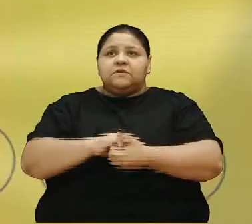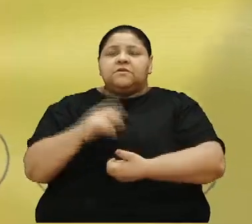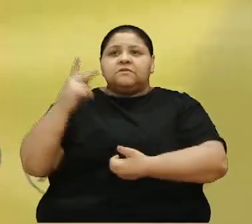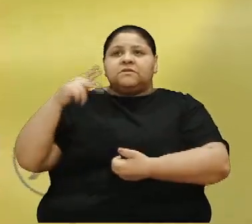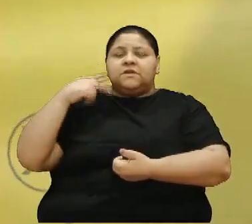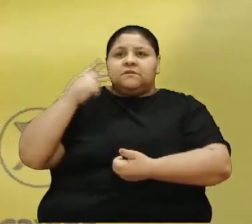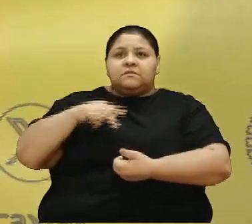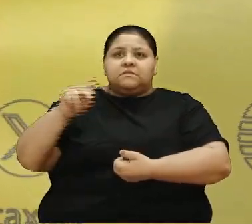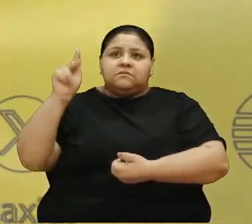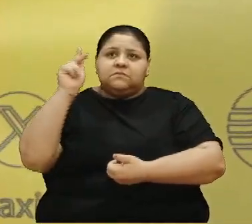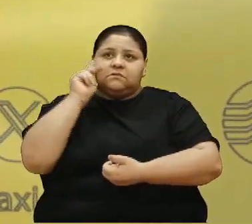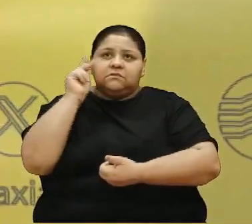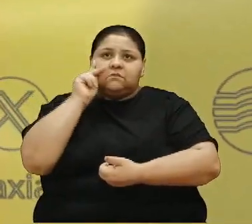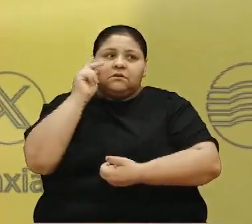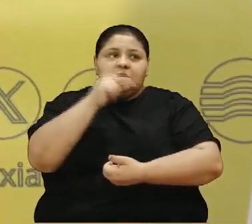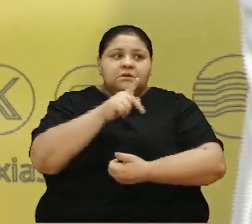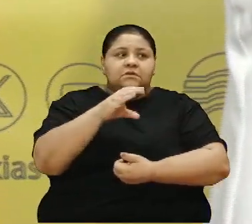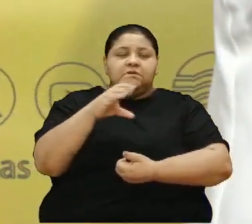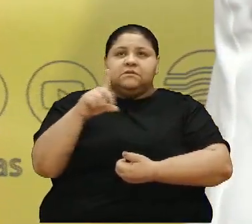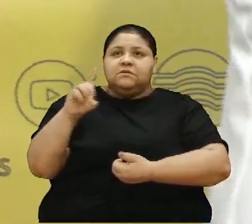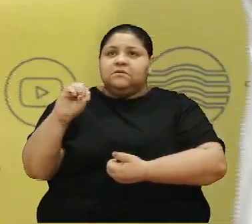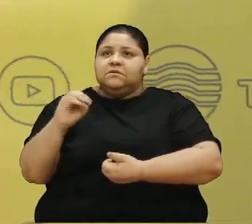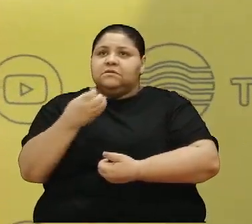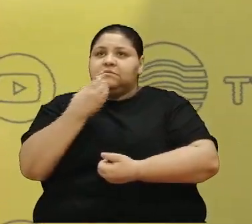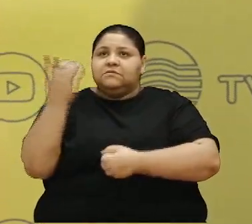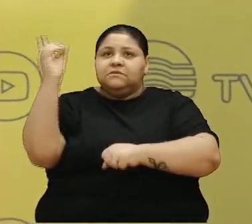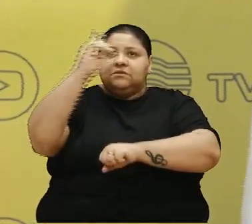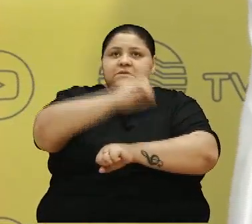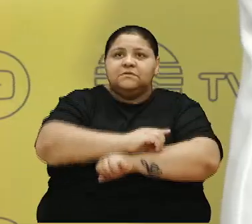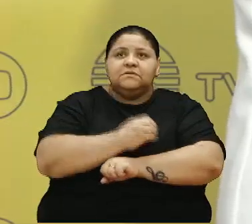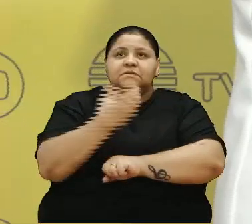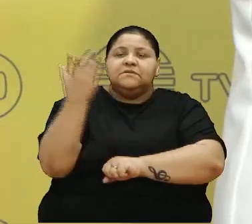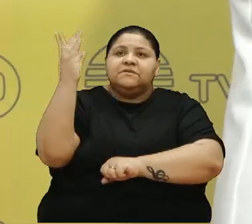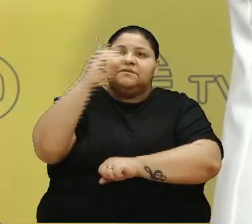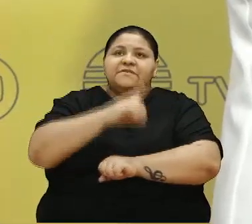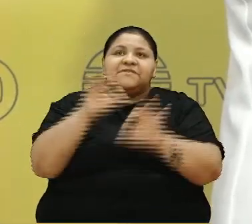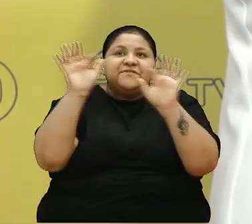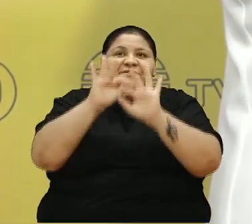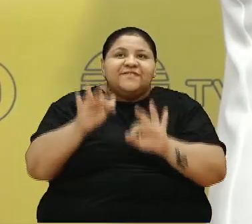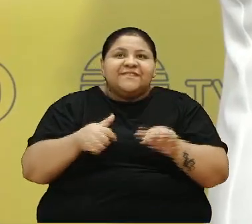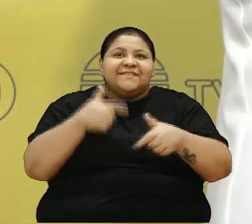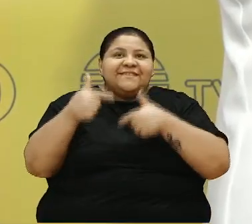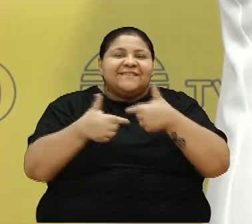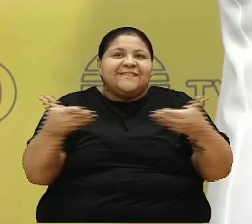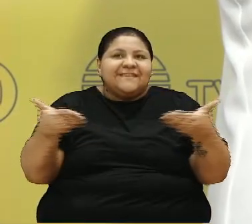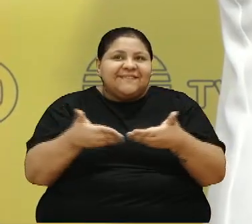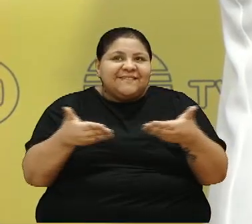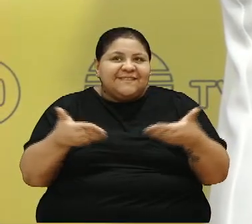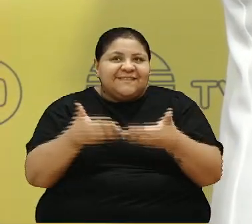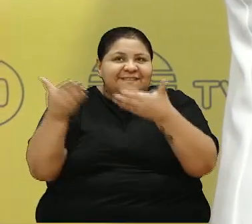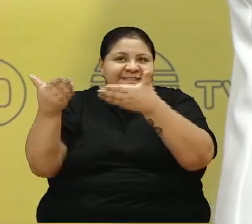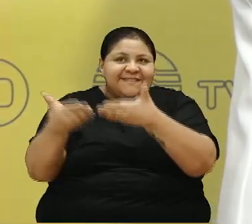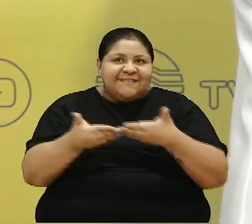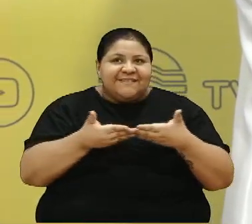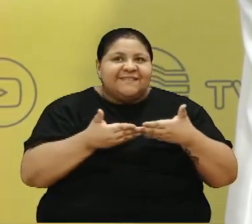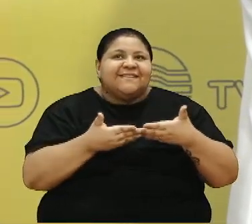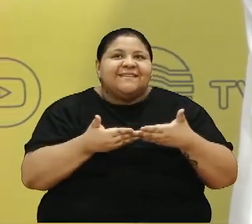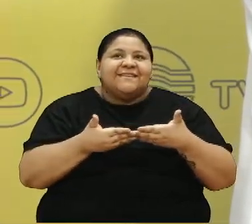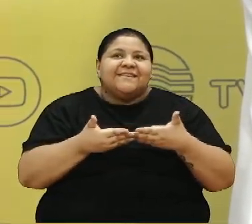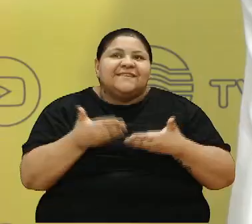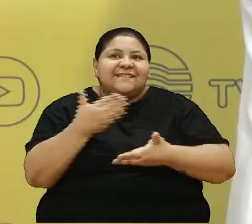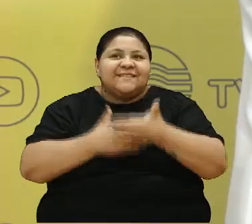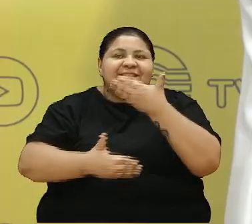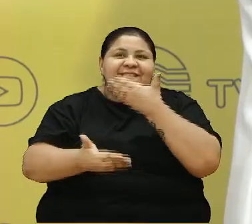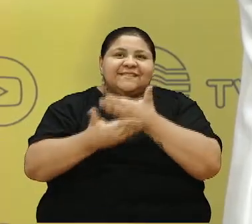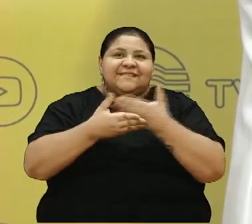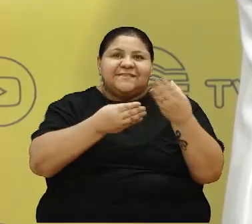Cláudio Libardi, do PCdoB. Bom dia, vereador. Bom dia, fiquei bem feliz que tu veio trabalhar conosco na TV Câmara. Seja bem-vinda. Tenho todos que sejam